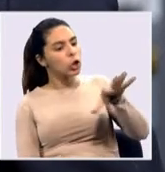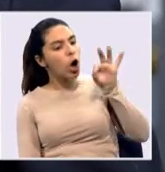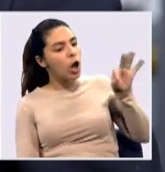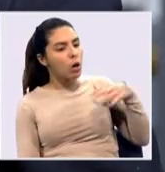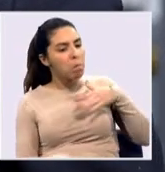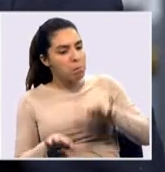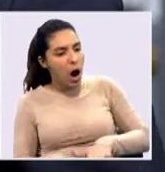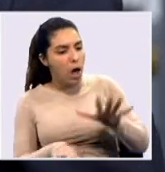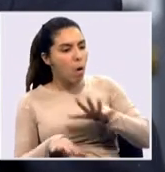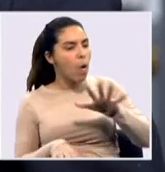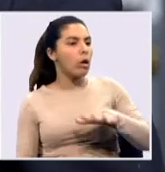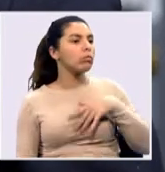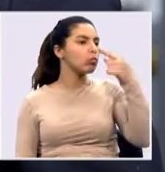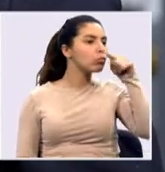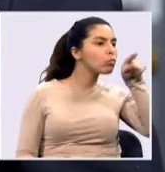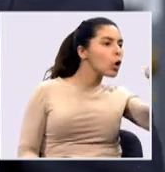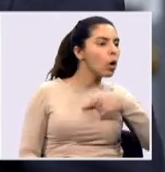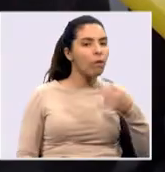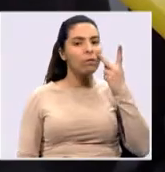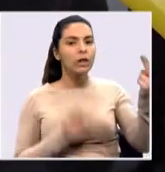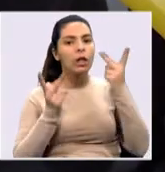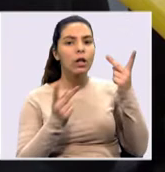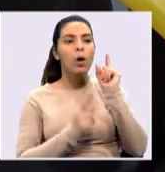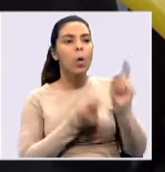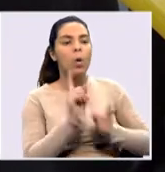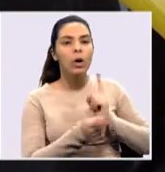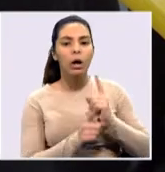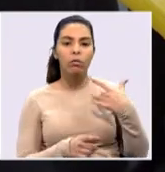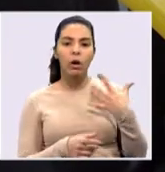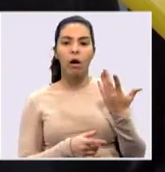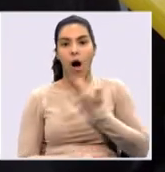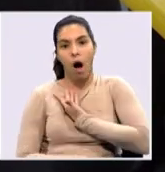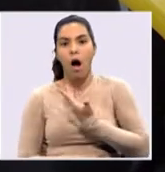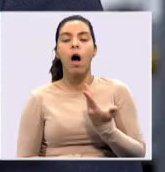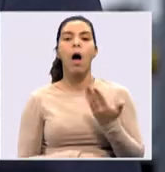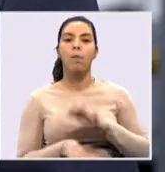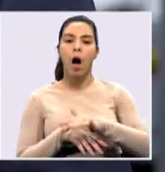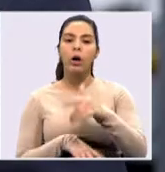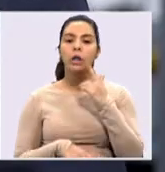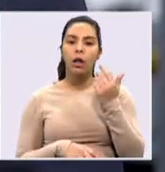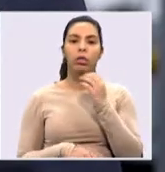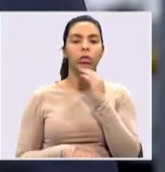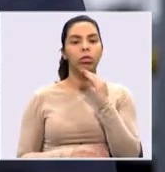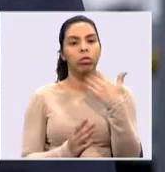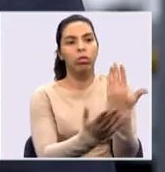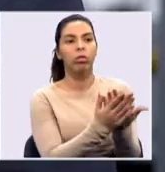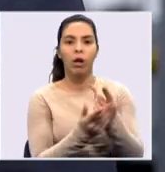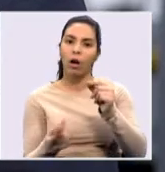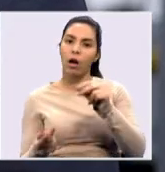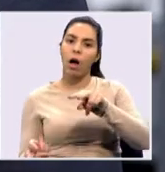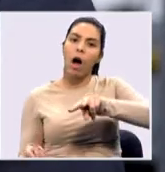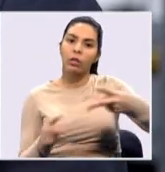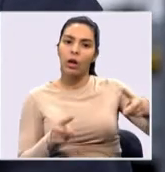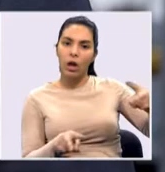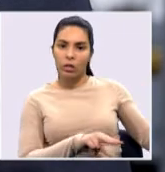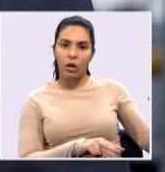vão, eles é que escolhem onde é que param e escolhem o que querem ver. Para isso é que nós existimos na cidade de Lisboa. Foi para darmos uma